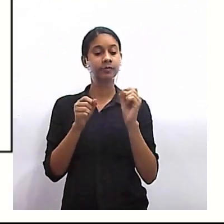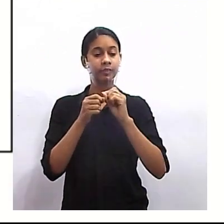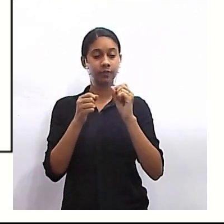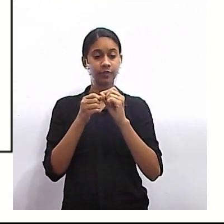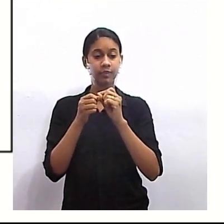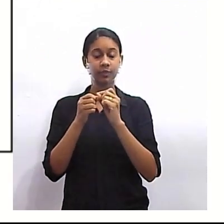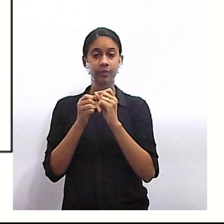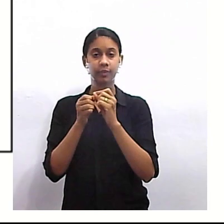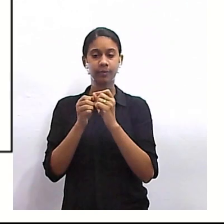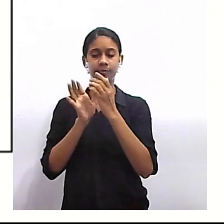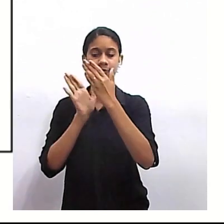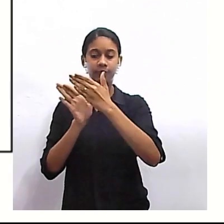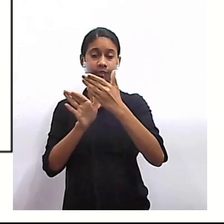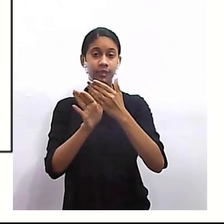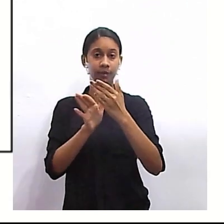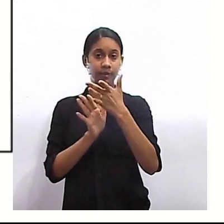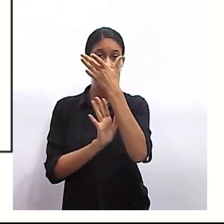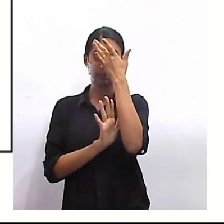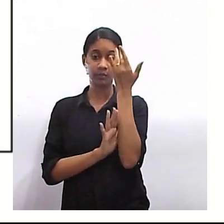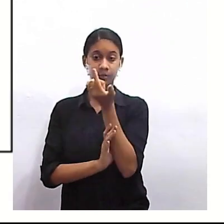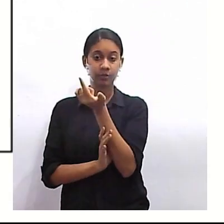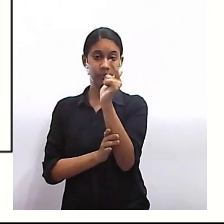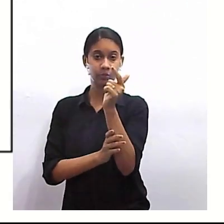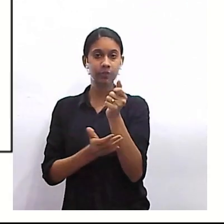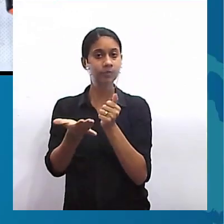ela fracionada para os clientes finais.